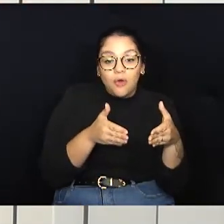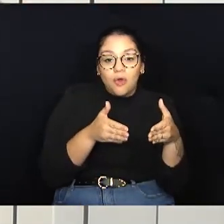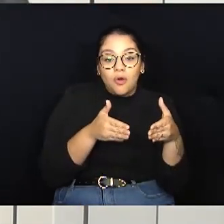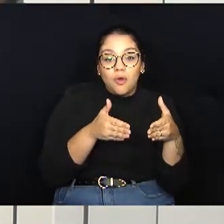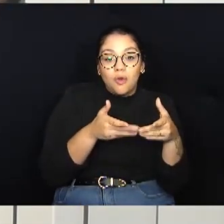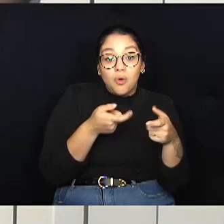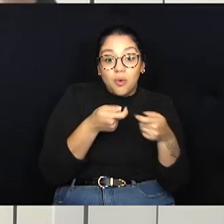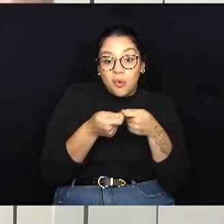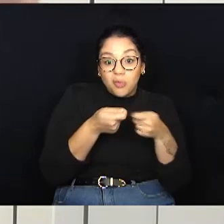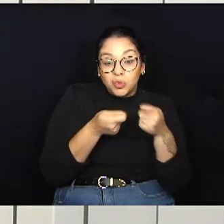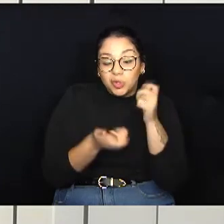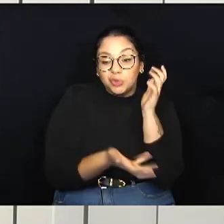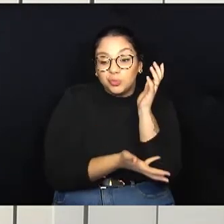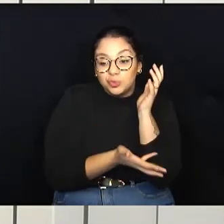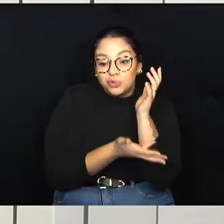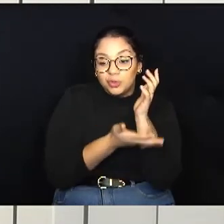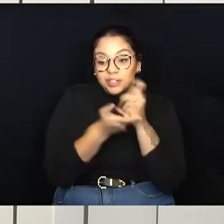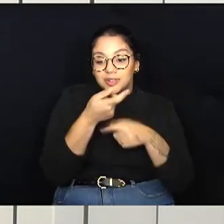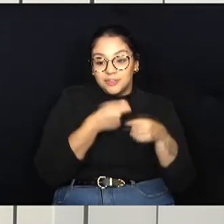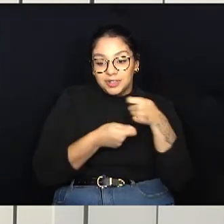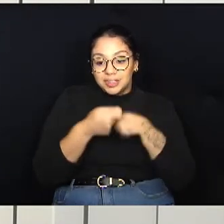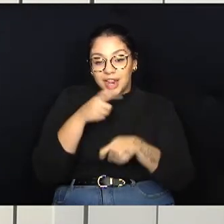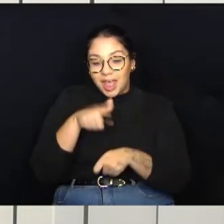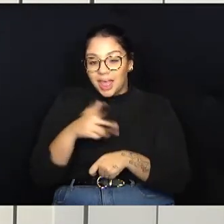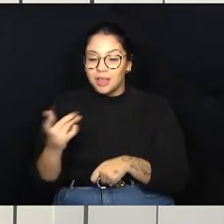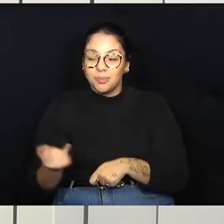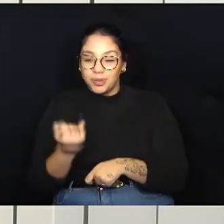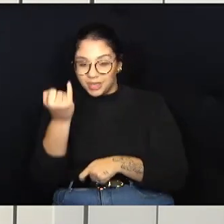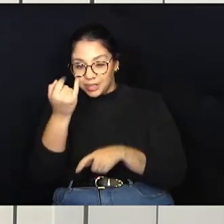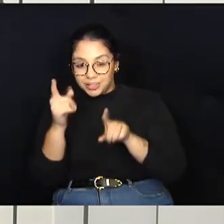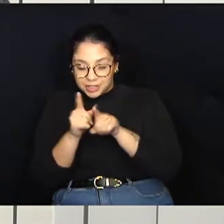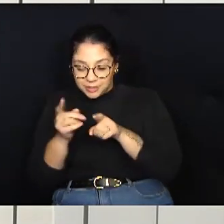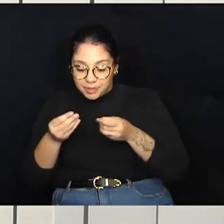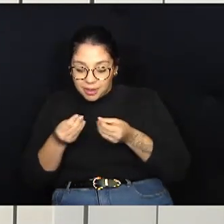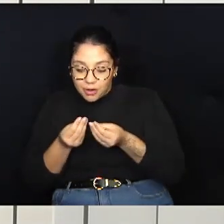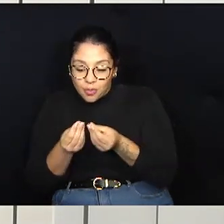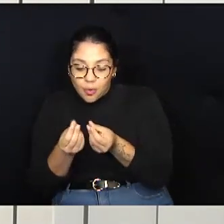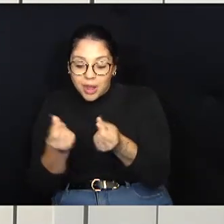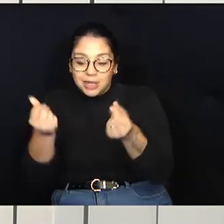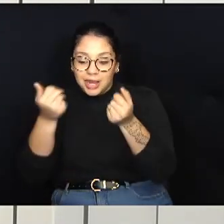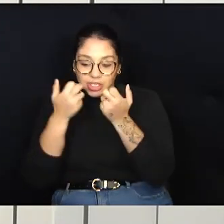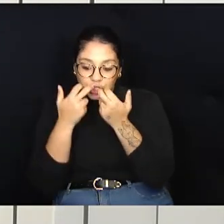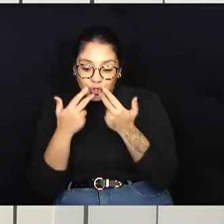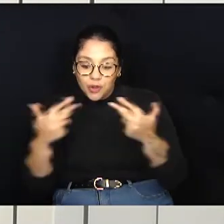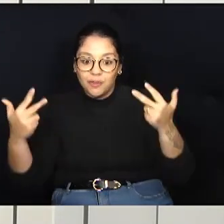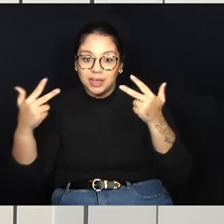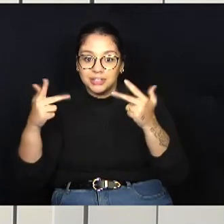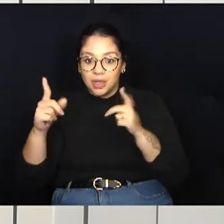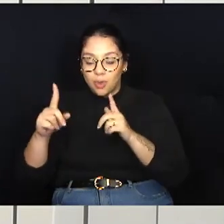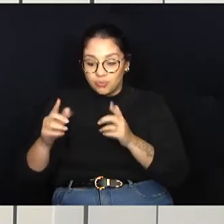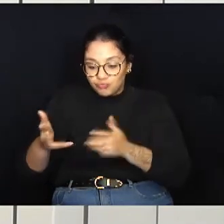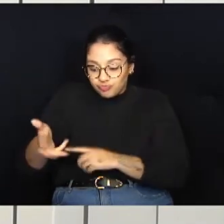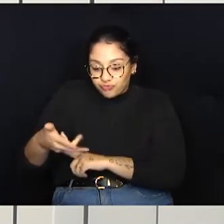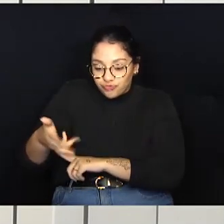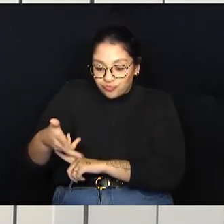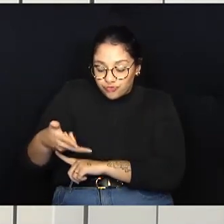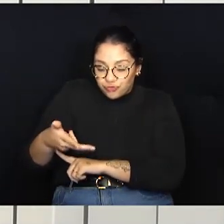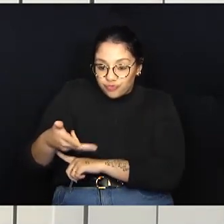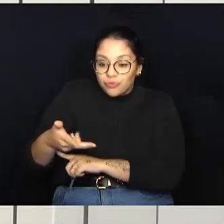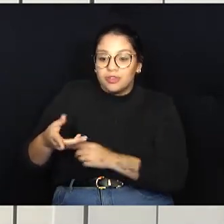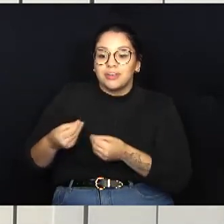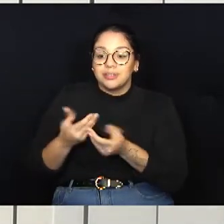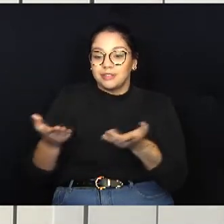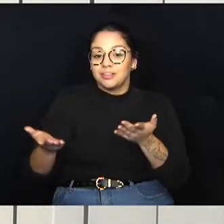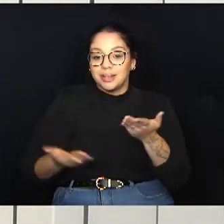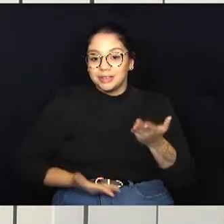controle burocrático e financeiro? É importante oferecer qualidade, inovação, otimização na oferta dos